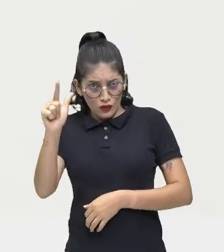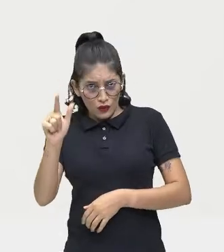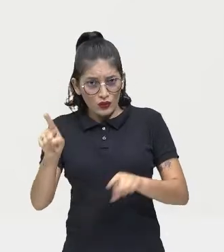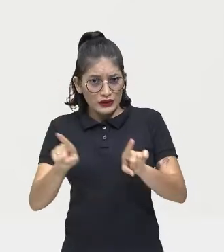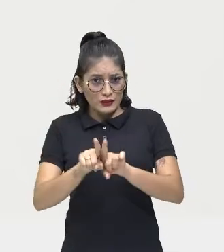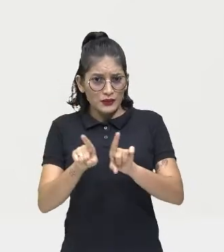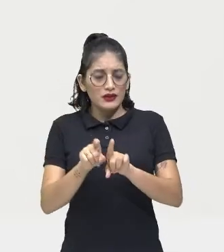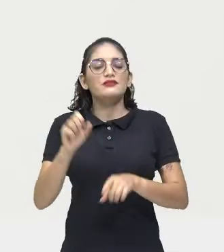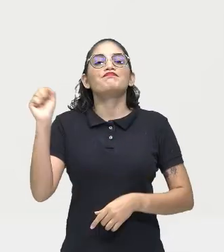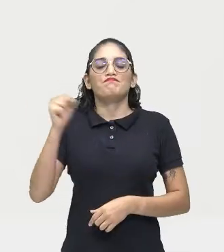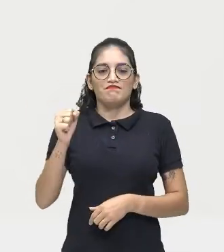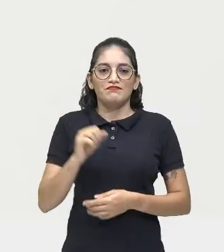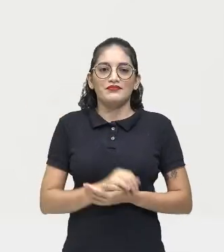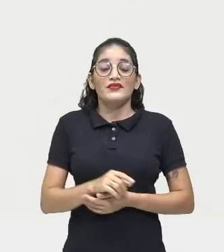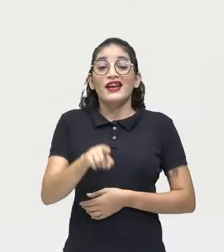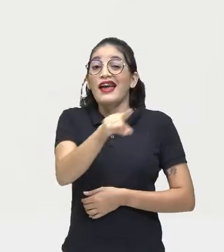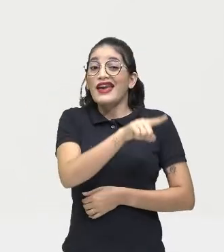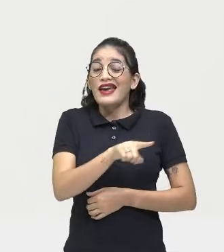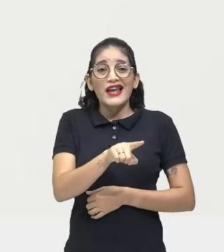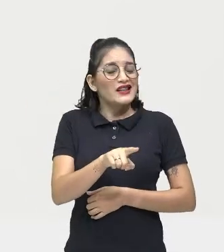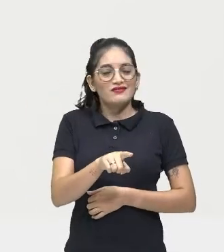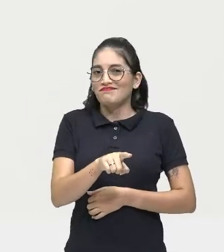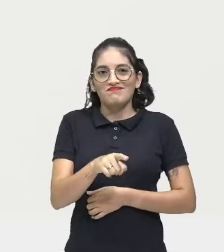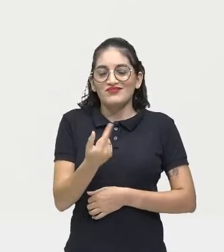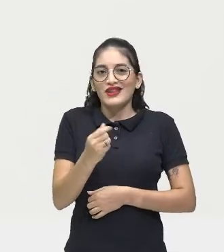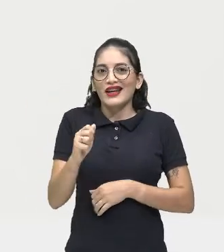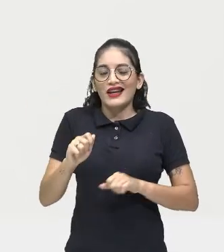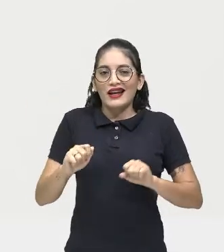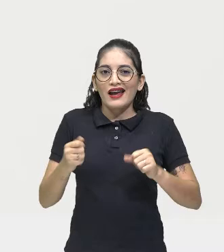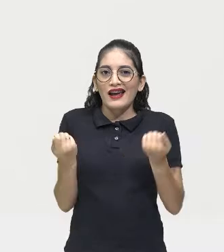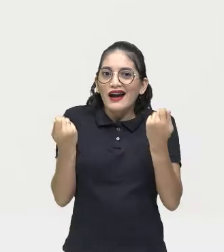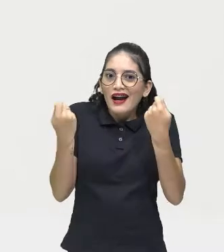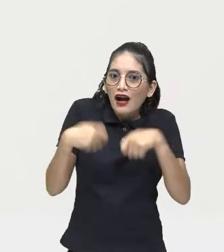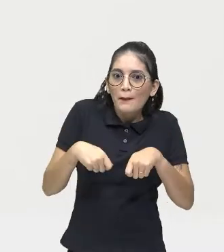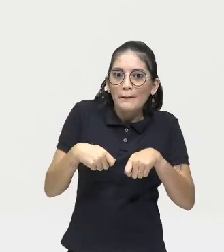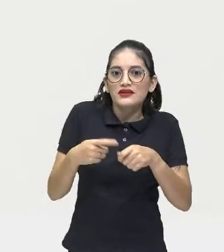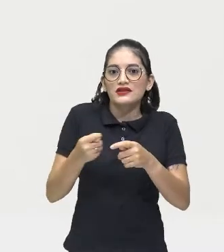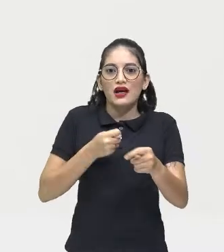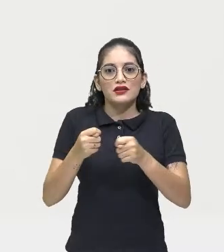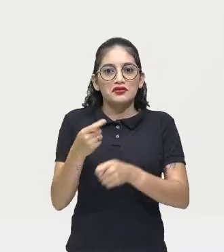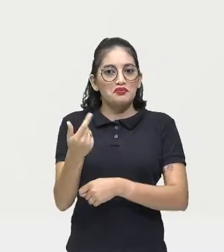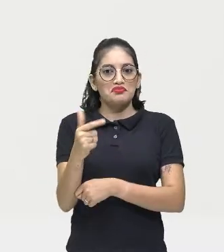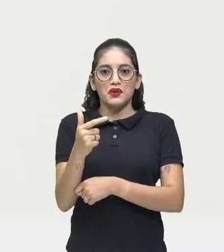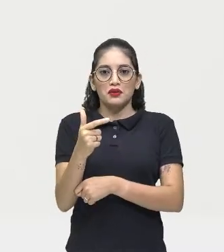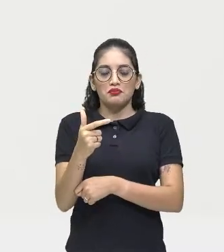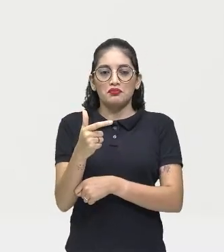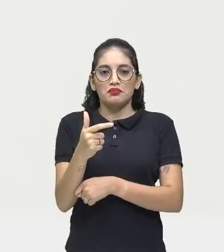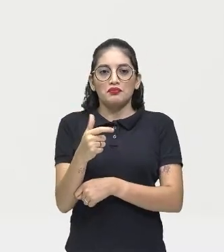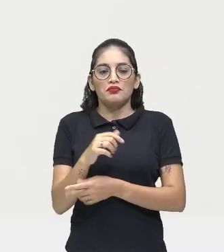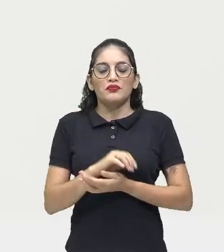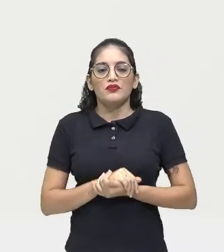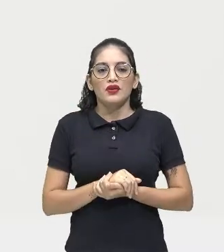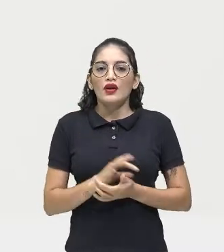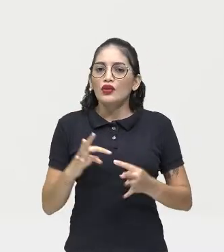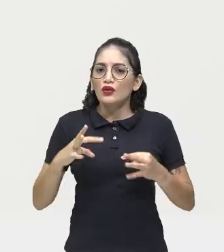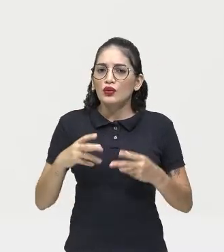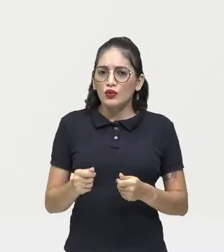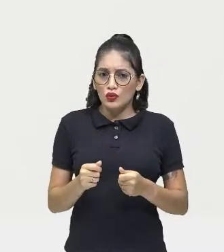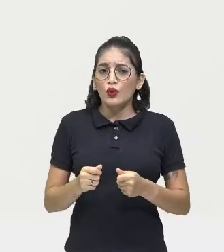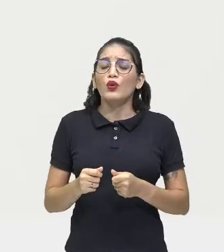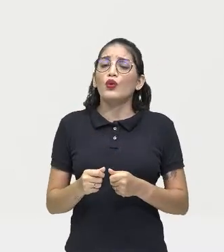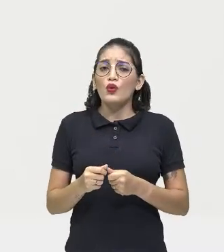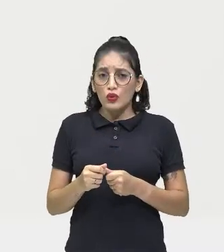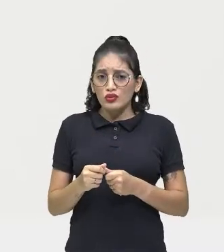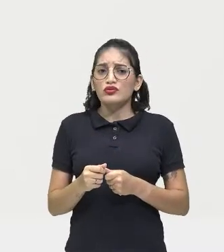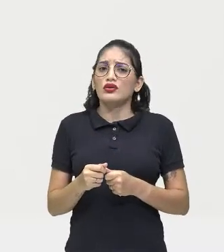destacado também, são incapazes de controlar. Observem que todos esses enunciados que eu